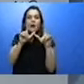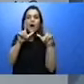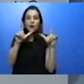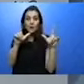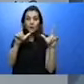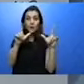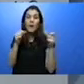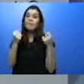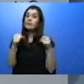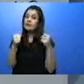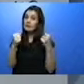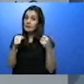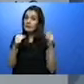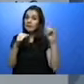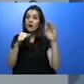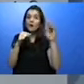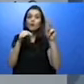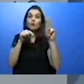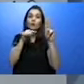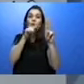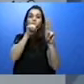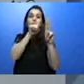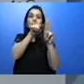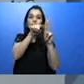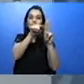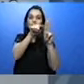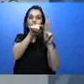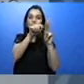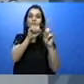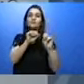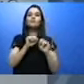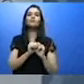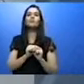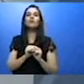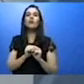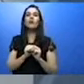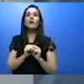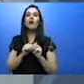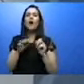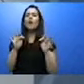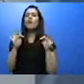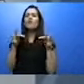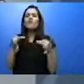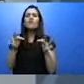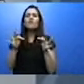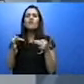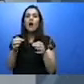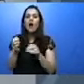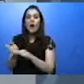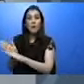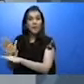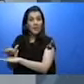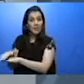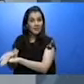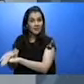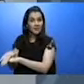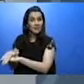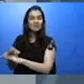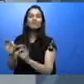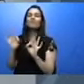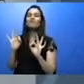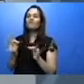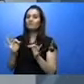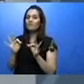recuo, tá, crianças? E ficou o seguinte: a última análise da Mona Lisa